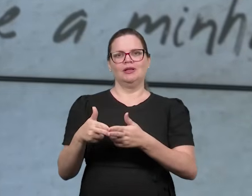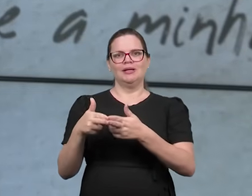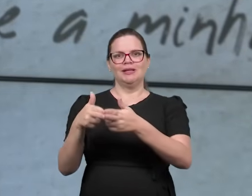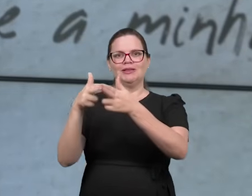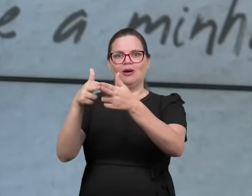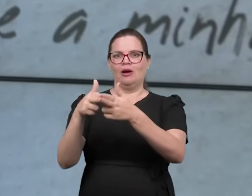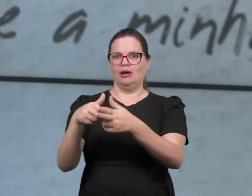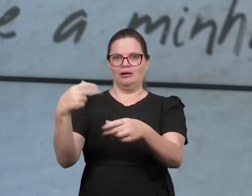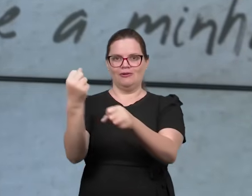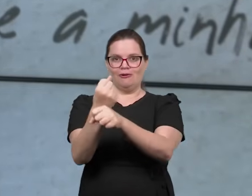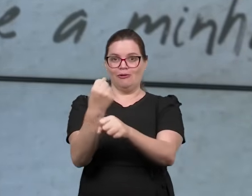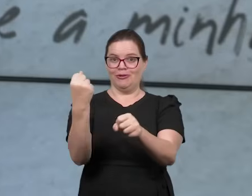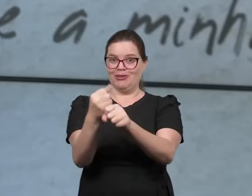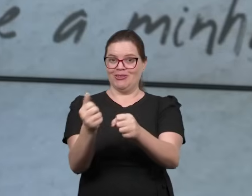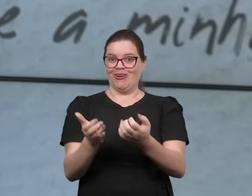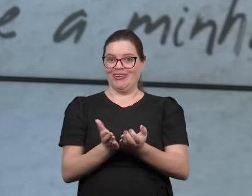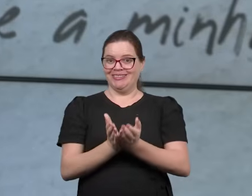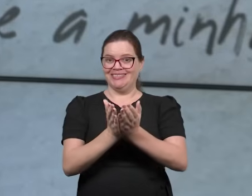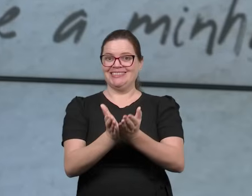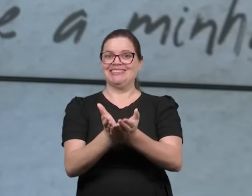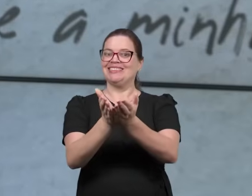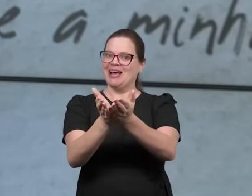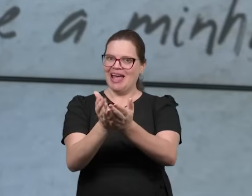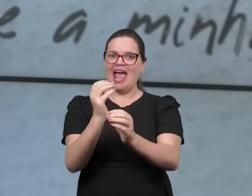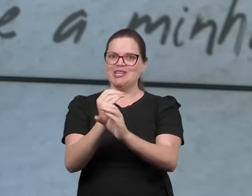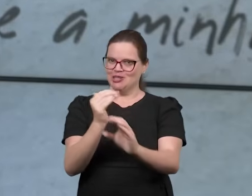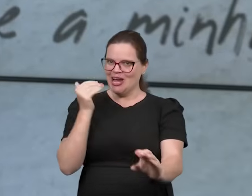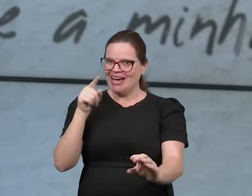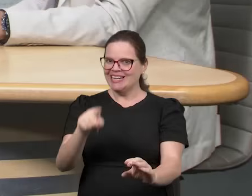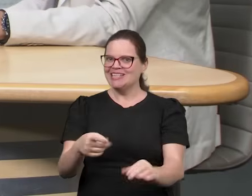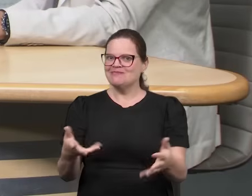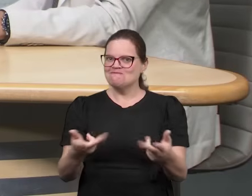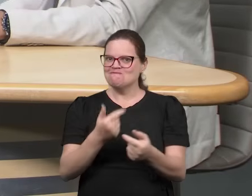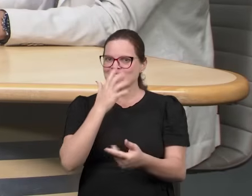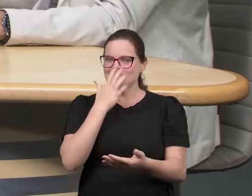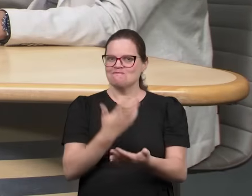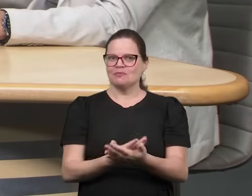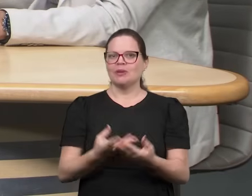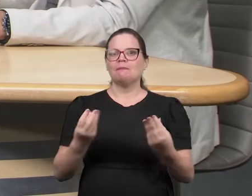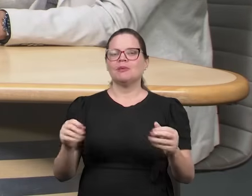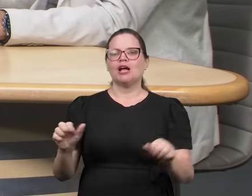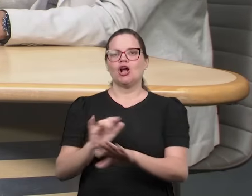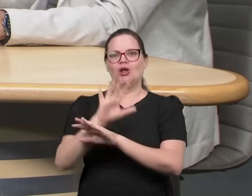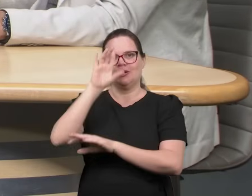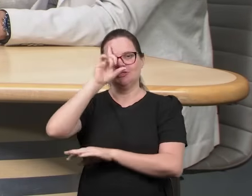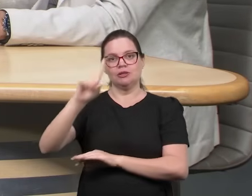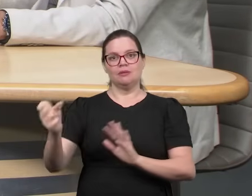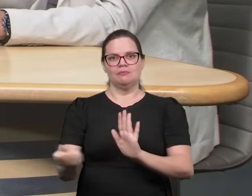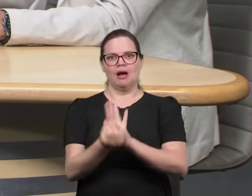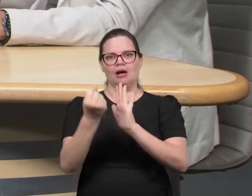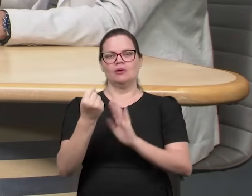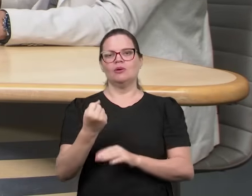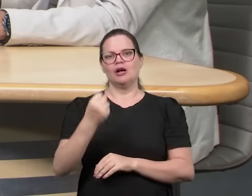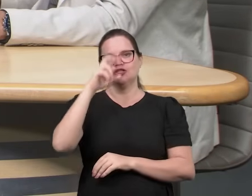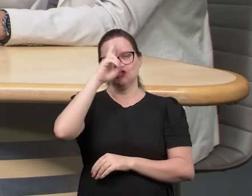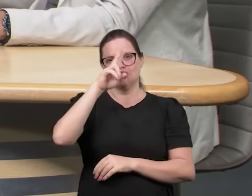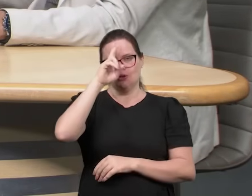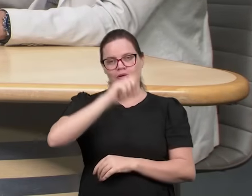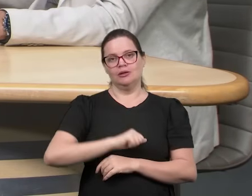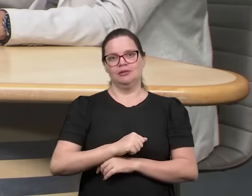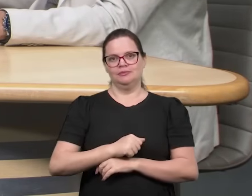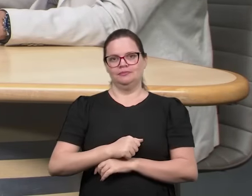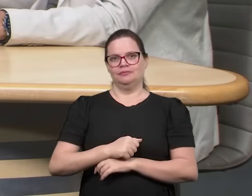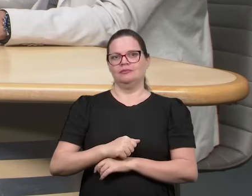engenheiro naval brilhante, mas fez para a glória de Deus, né? Glória de Deus. E marcaram a história. José marcou a